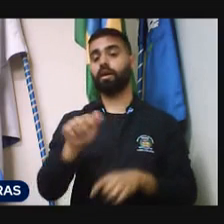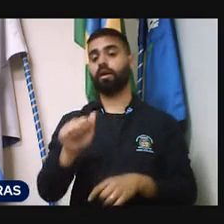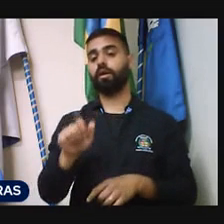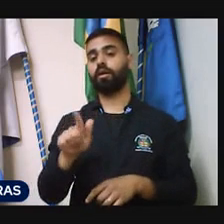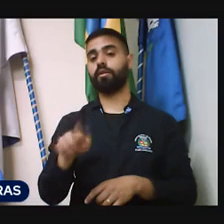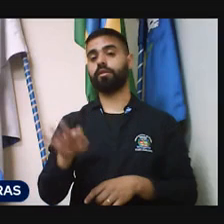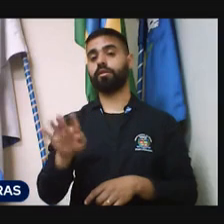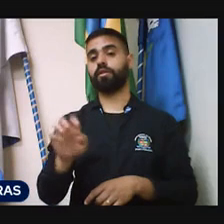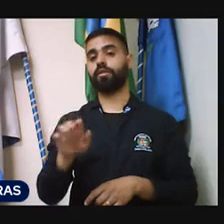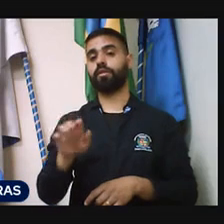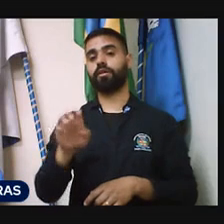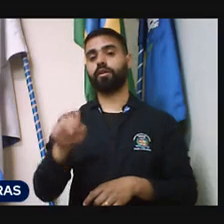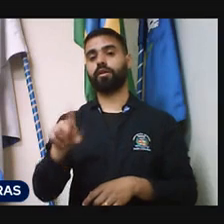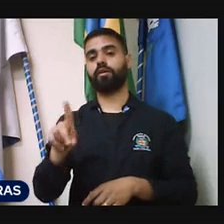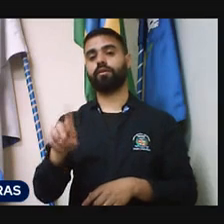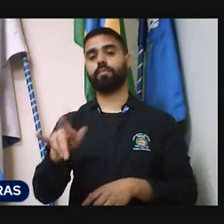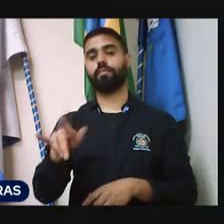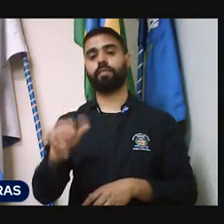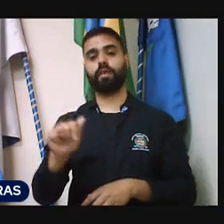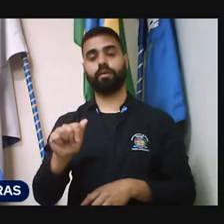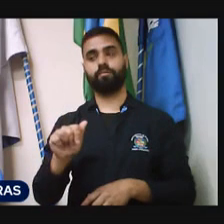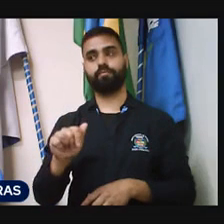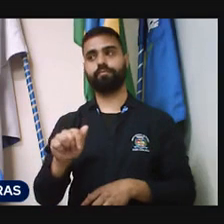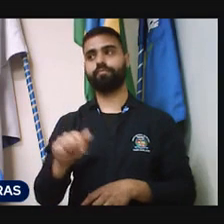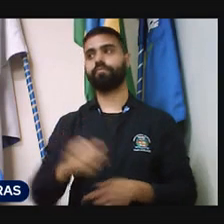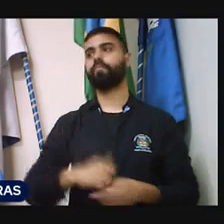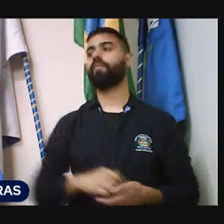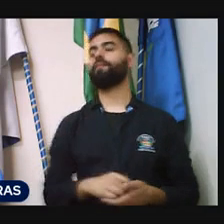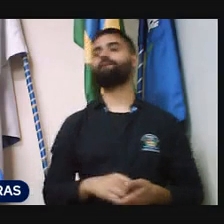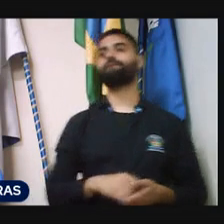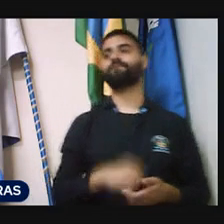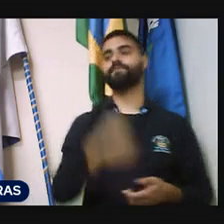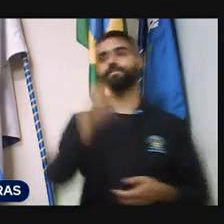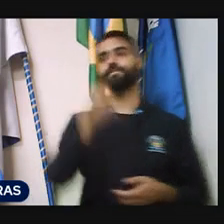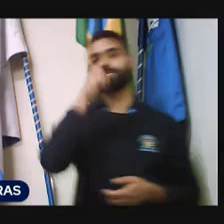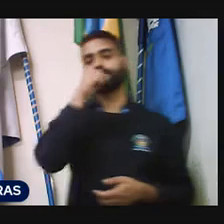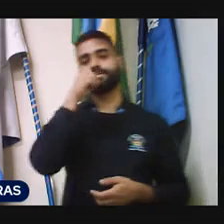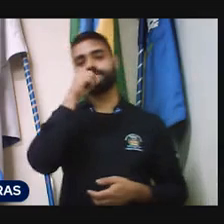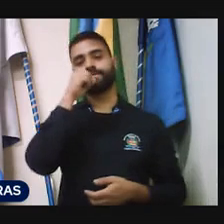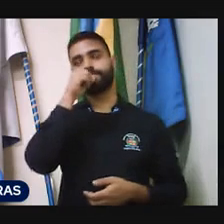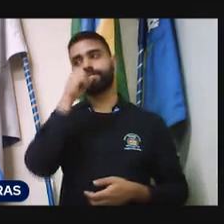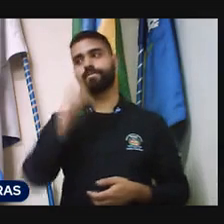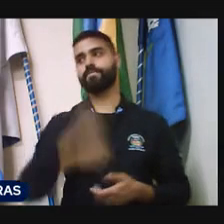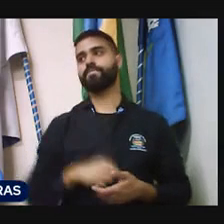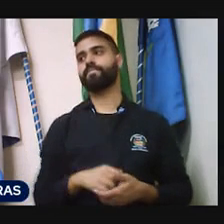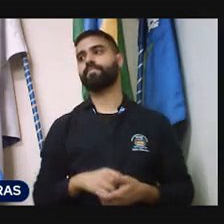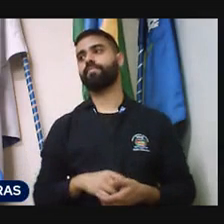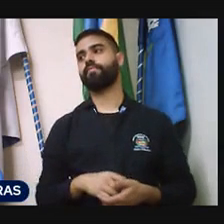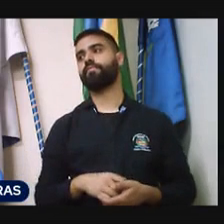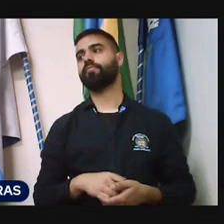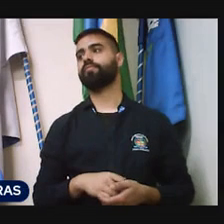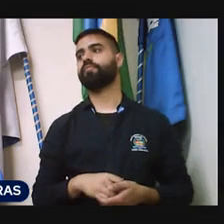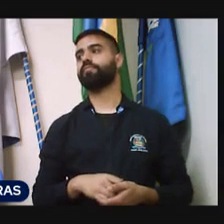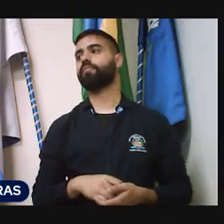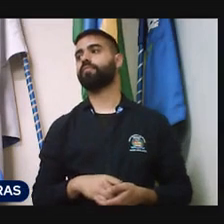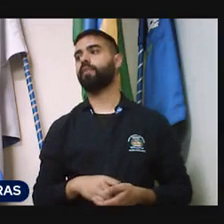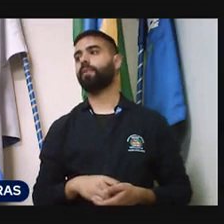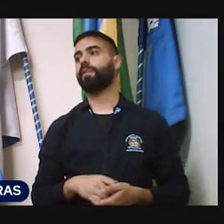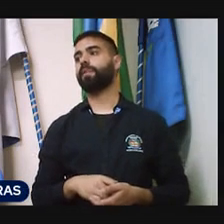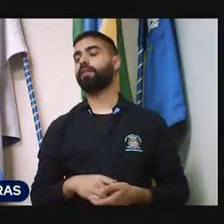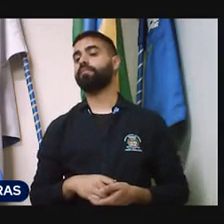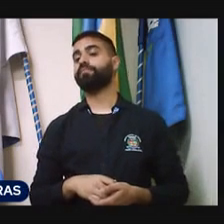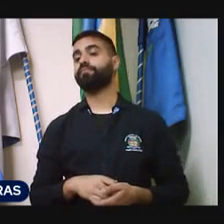às endemias teto de que seremos atendidos imagens de play prenderam os nossos hotéis de cima elevada consideração justificativa